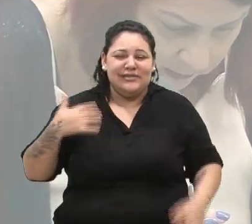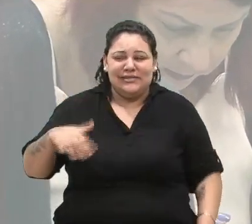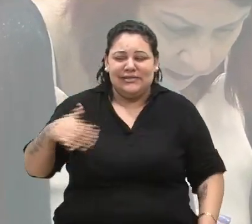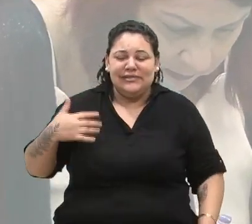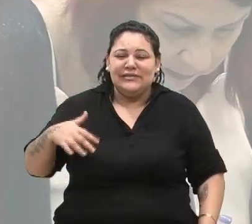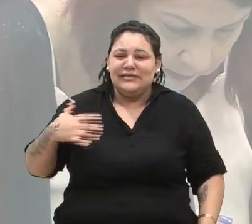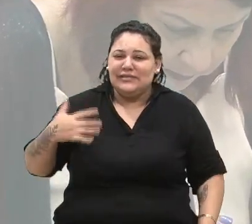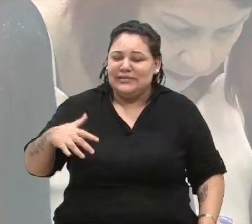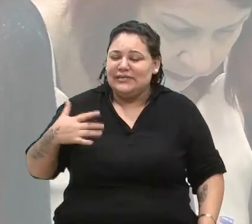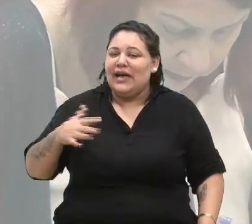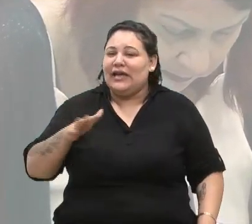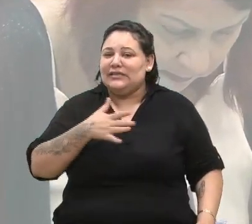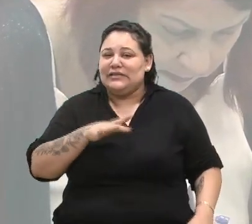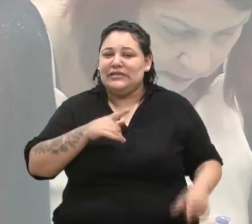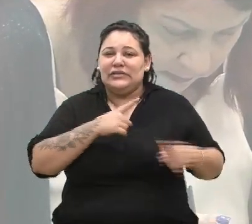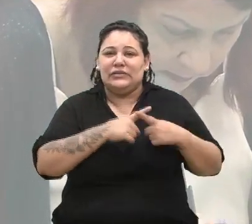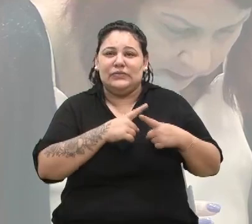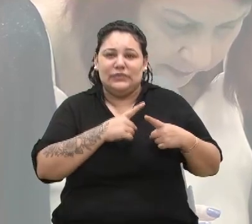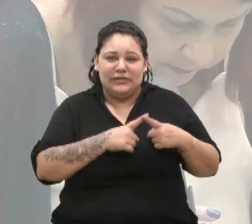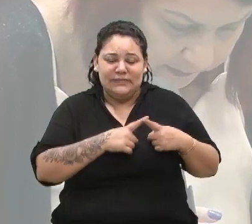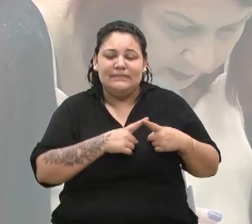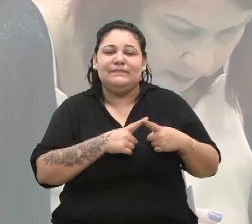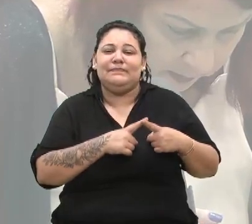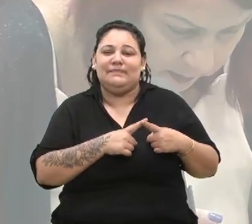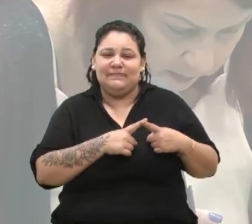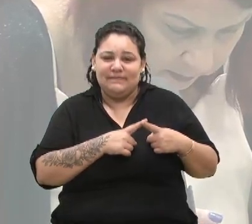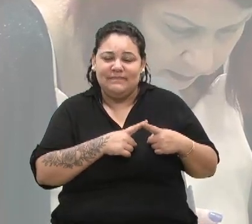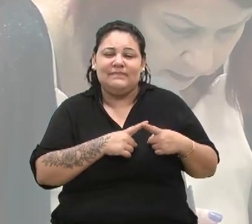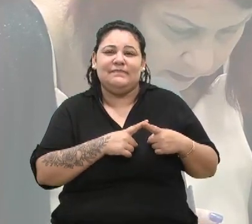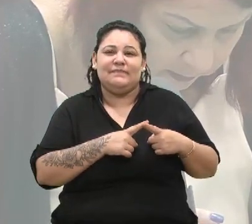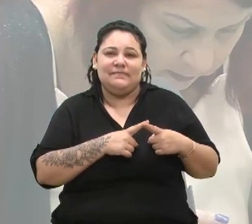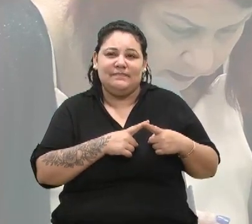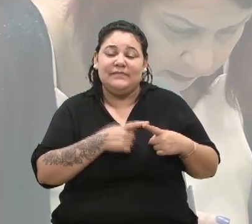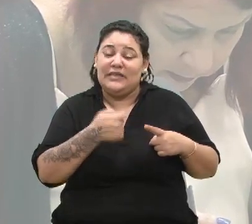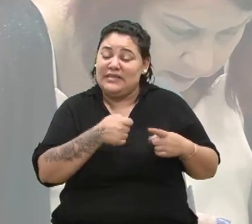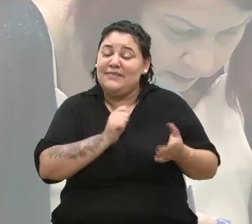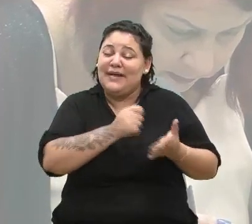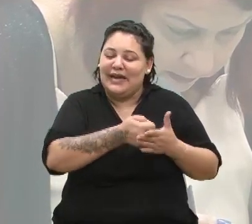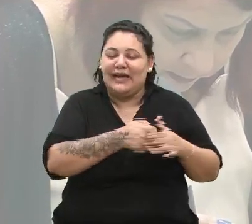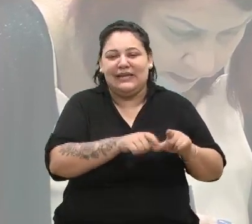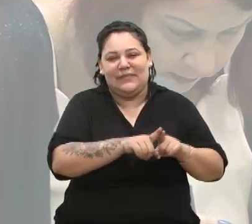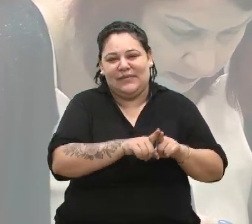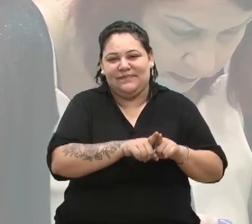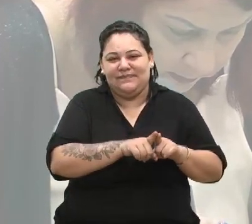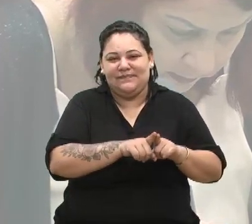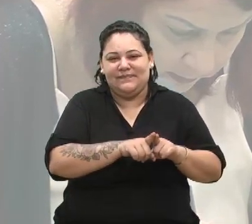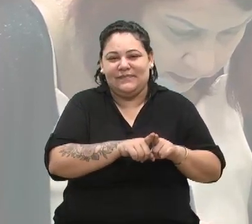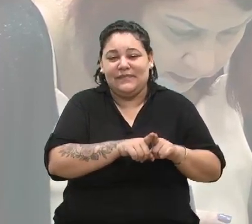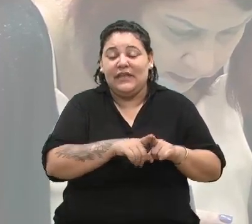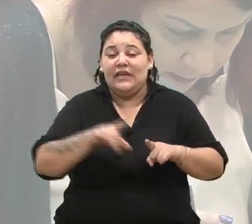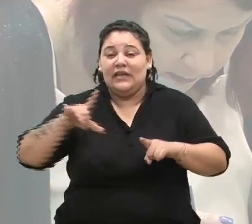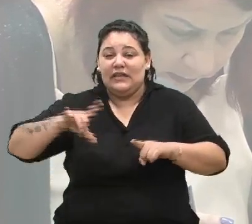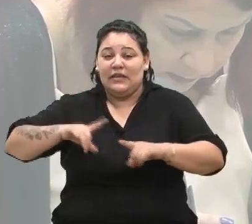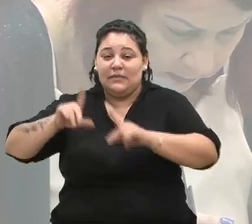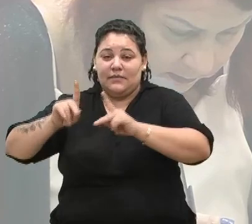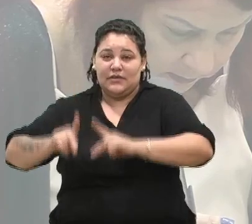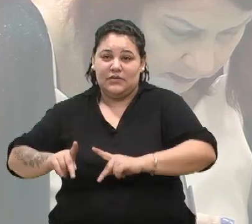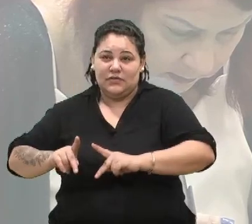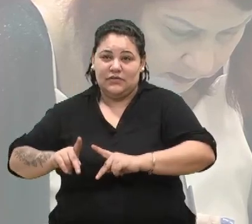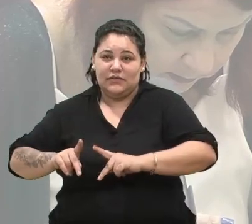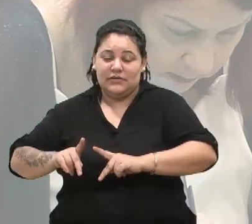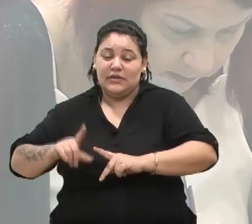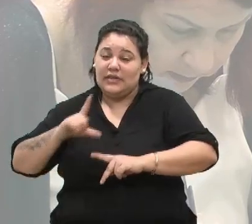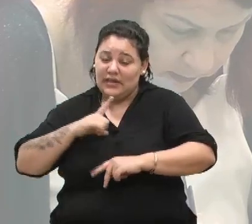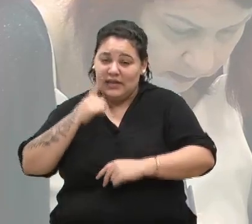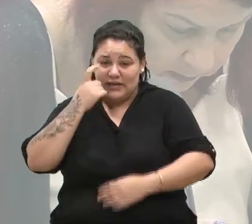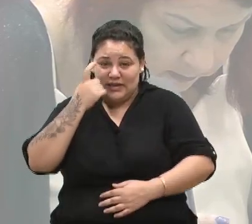vezes em função de seu alto custo. Ao mesmo tempo, existem pessoas